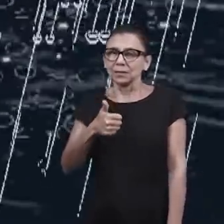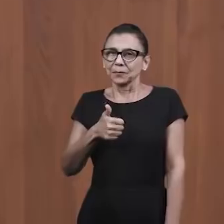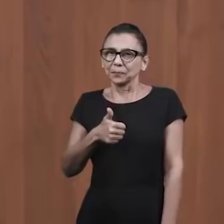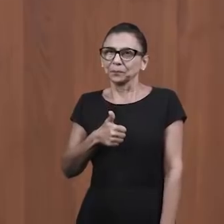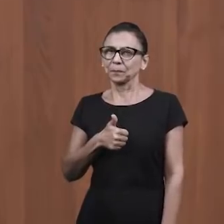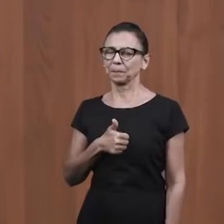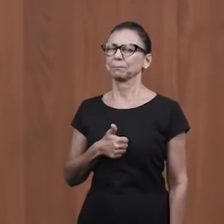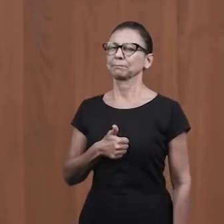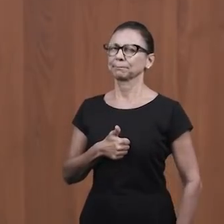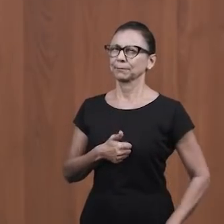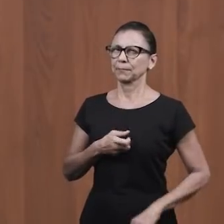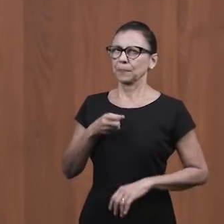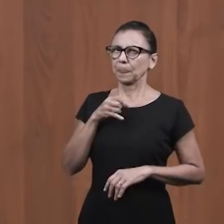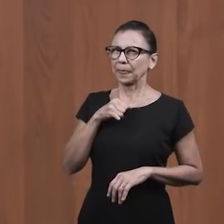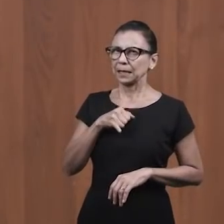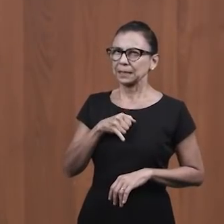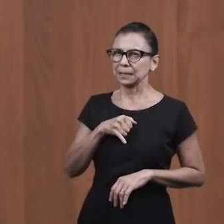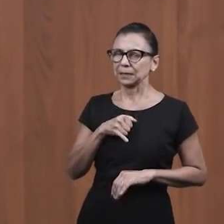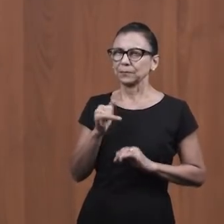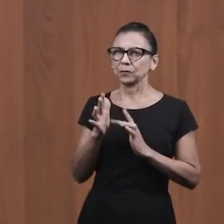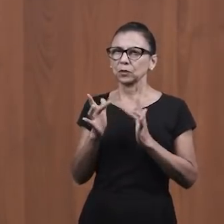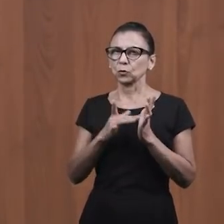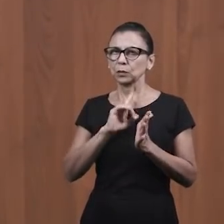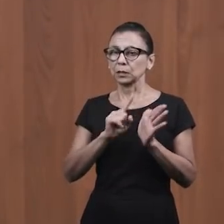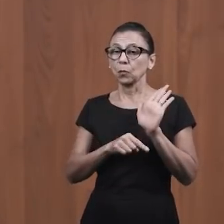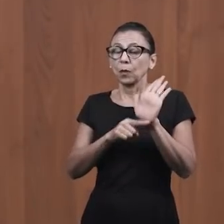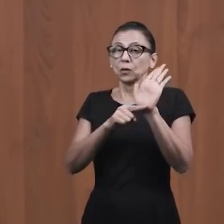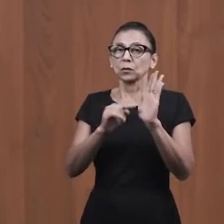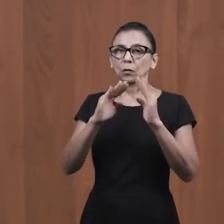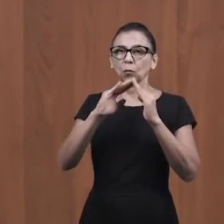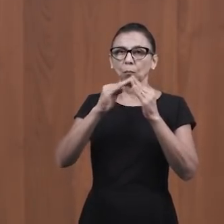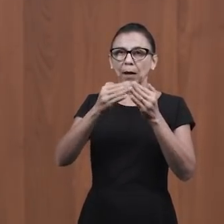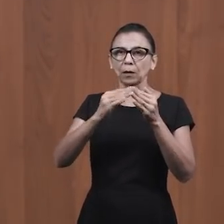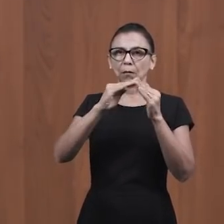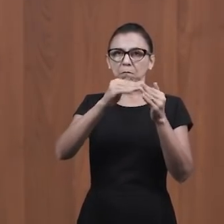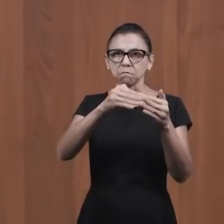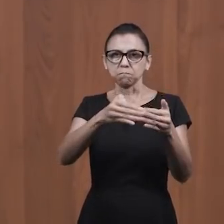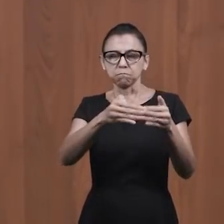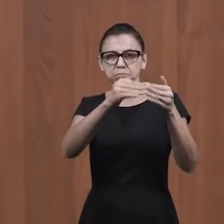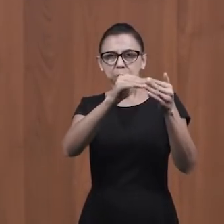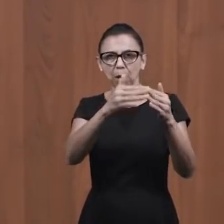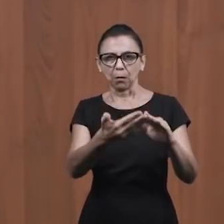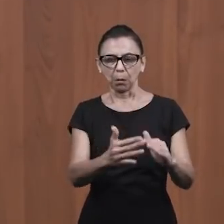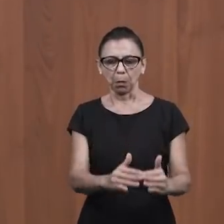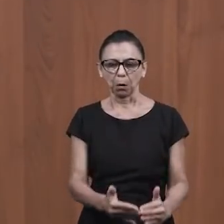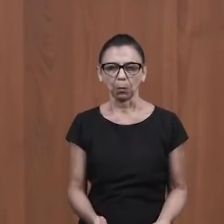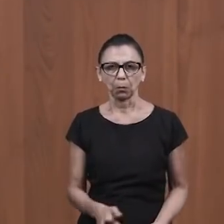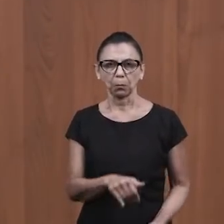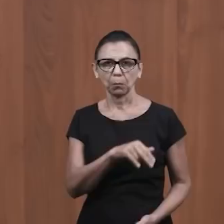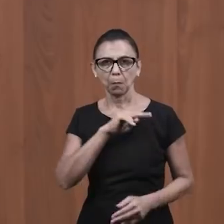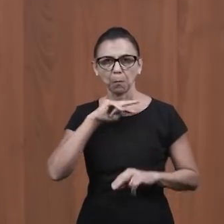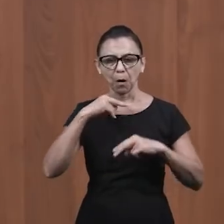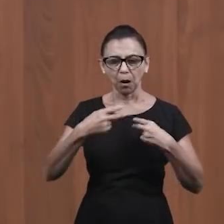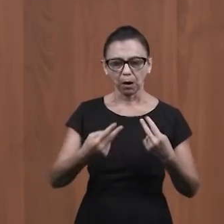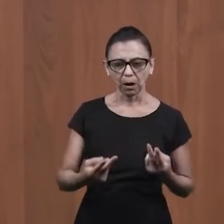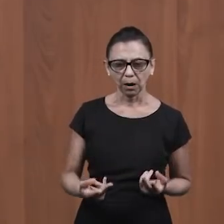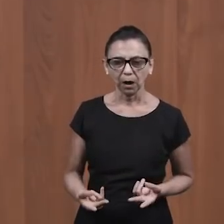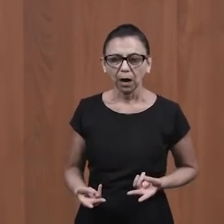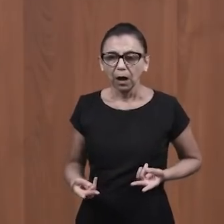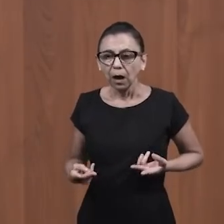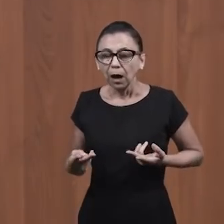cima do barco. Imagine o aperto que eles passaram. Eles pensaram que iriam